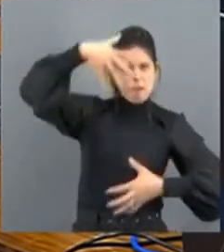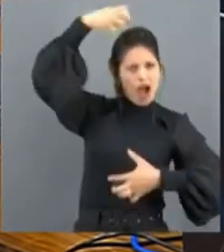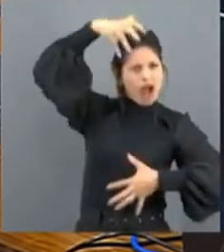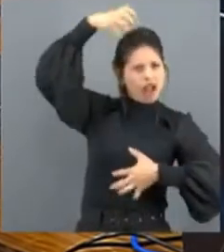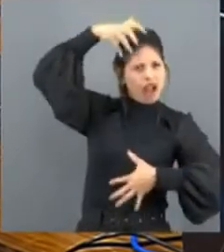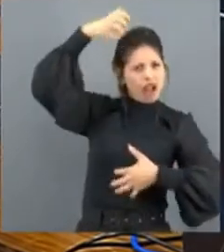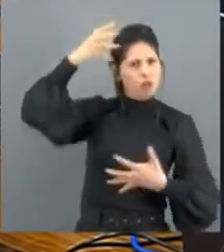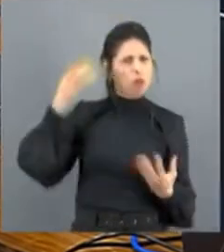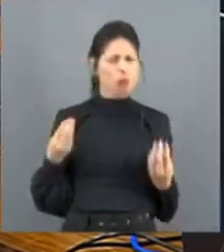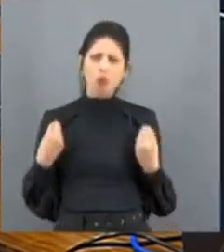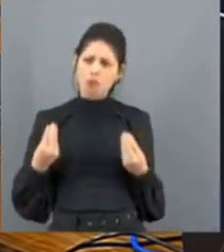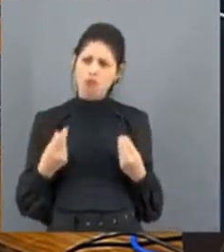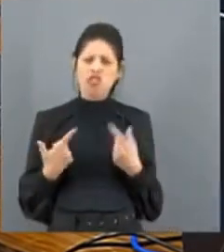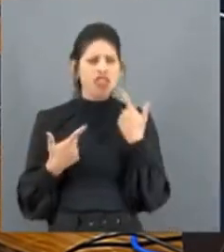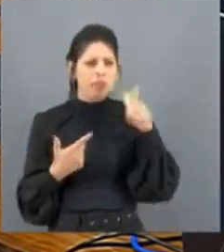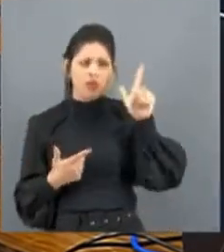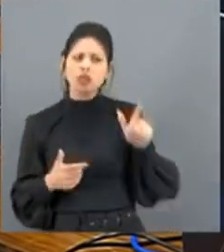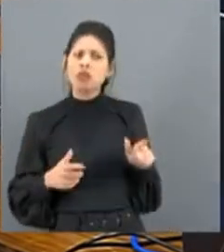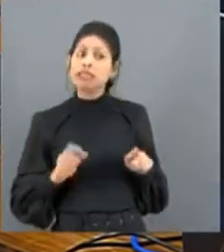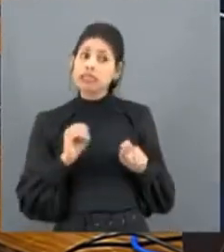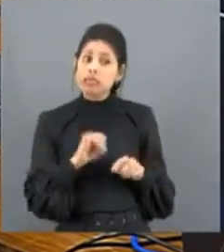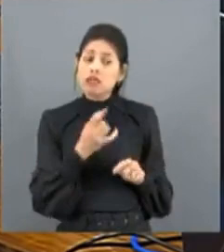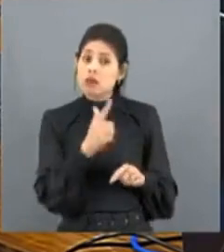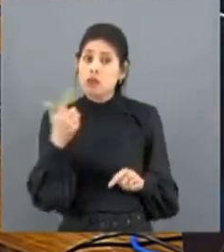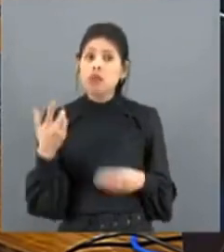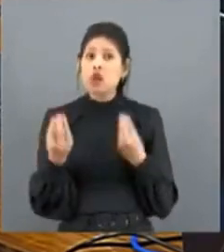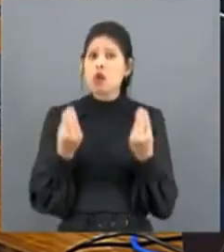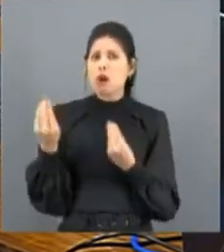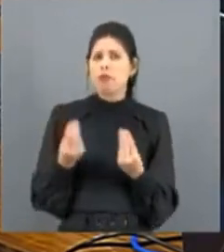Animais, que não tomou a defesa, então fica